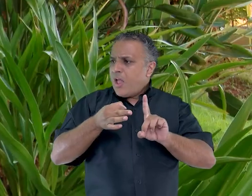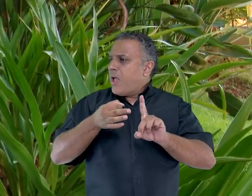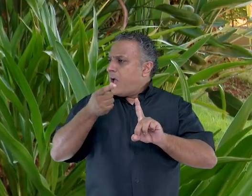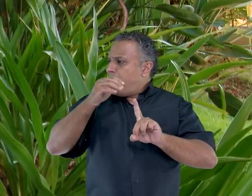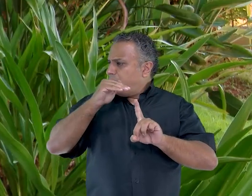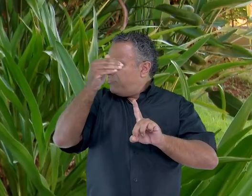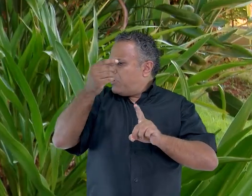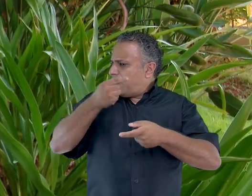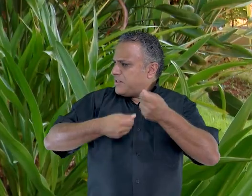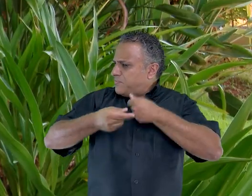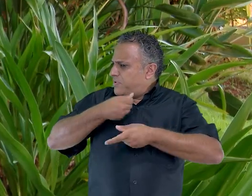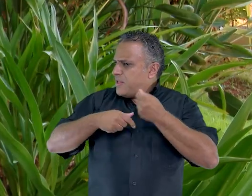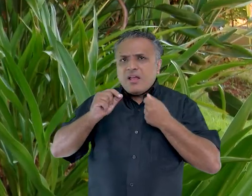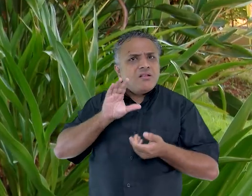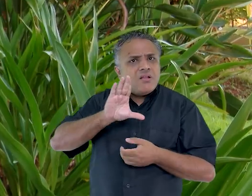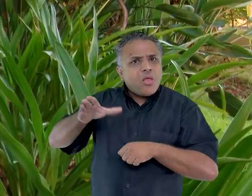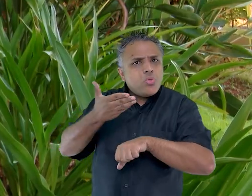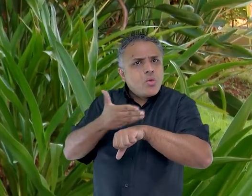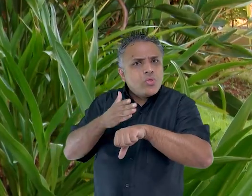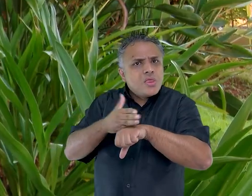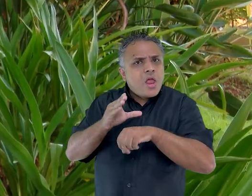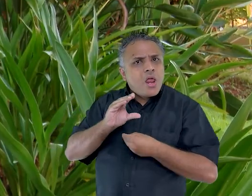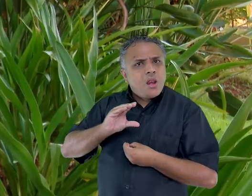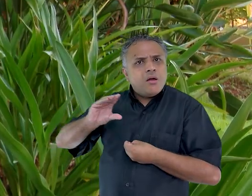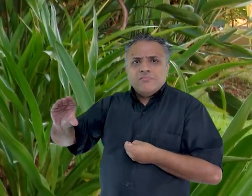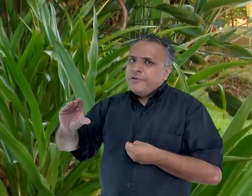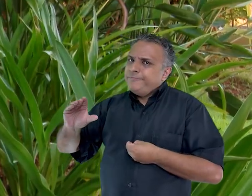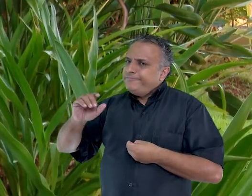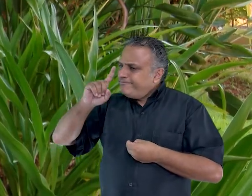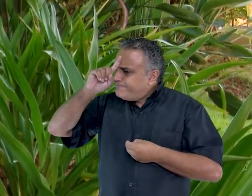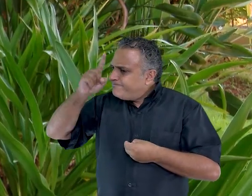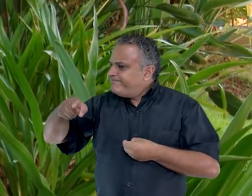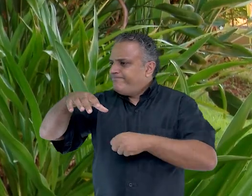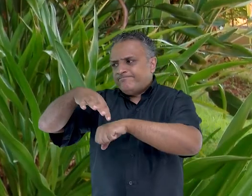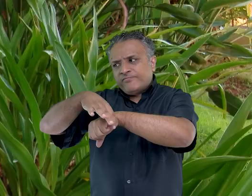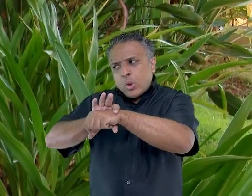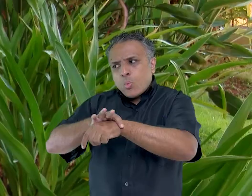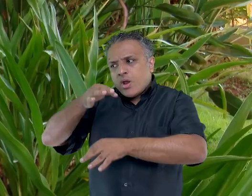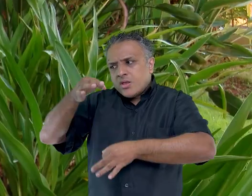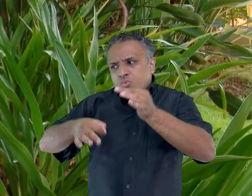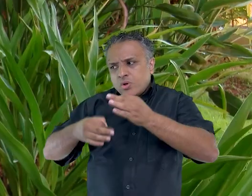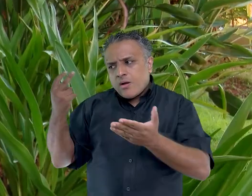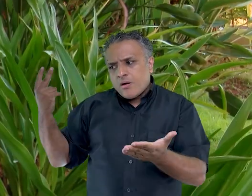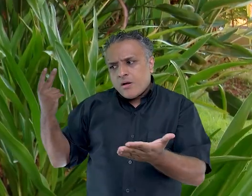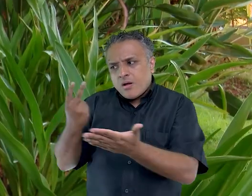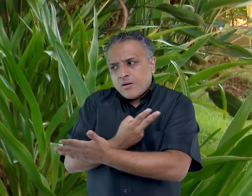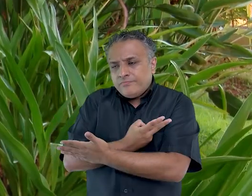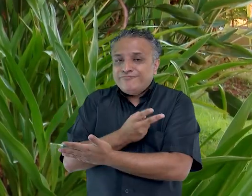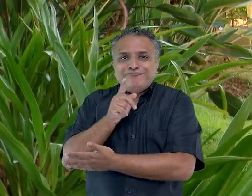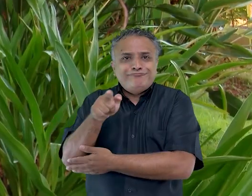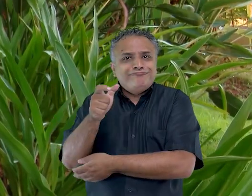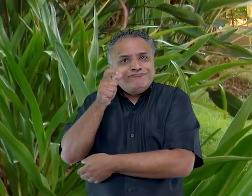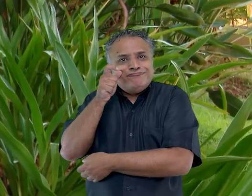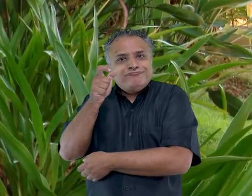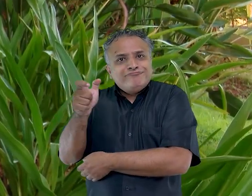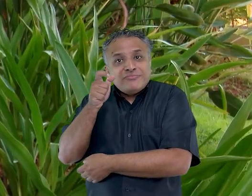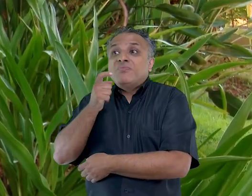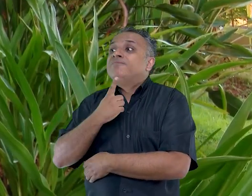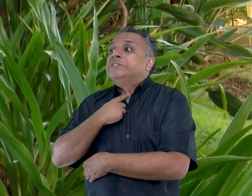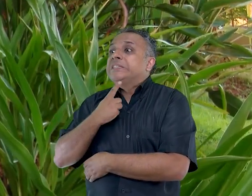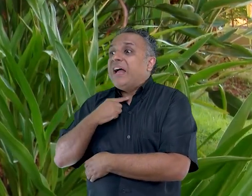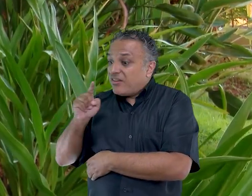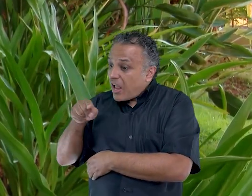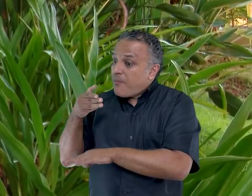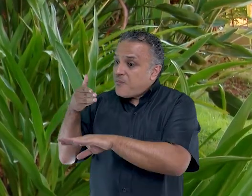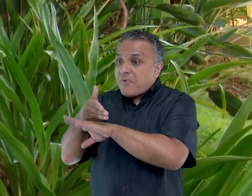em disponibilizar a capacitação violou o princípio da segurança jurídica, pois gerou legítima expectativa dos servidores a